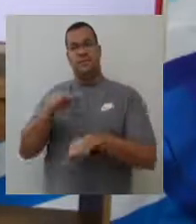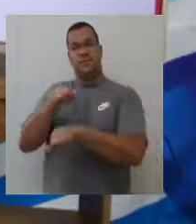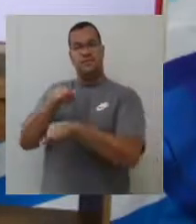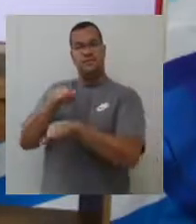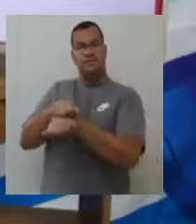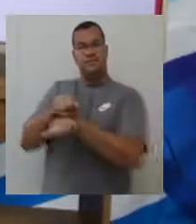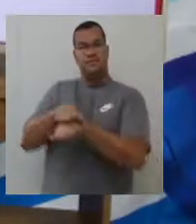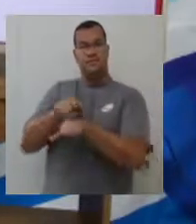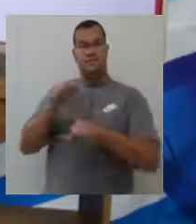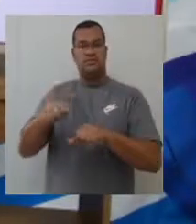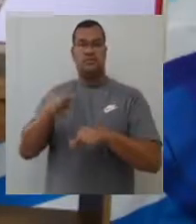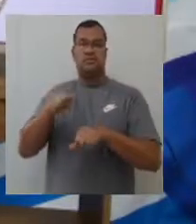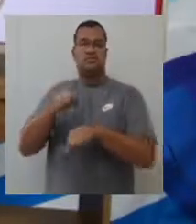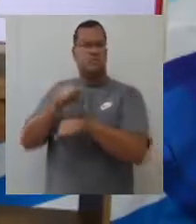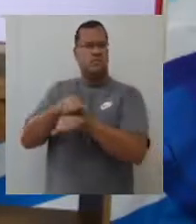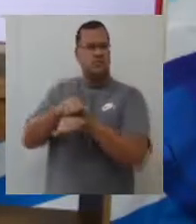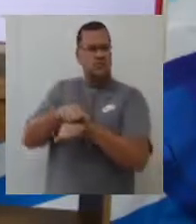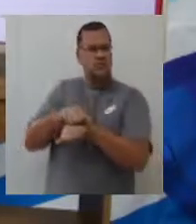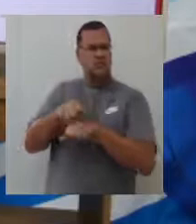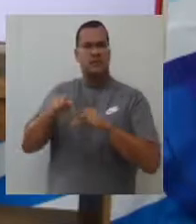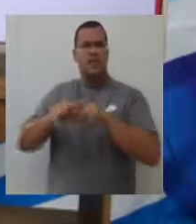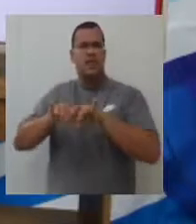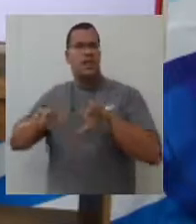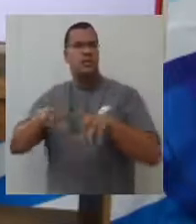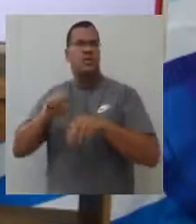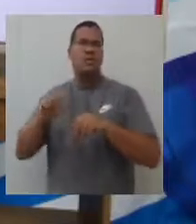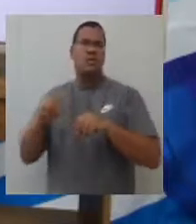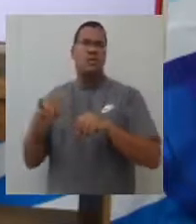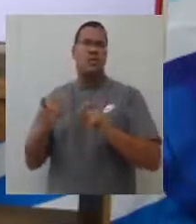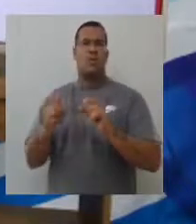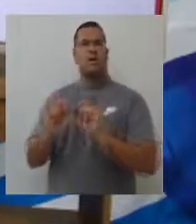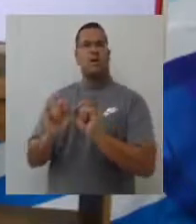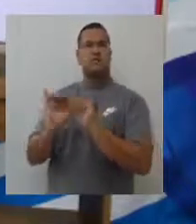líquido ou gasoso. Como assim, Flávio? Me dê um exemplo.